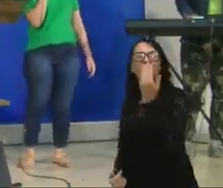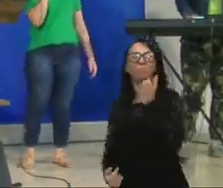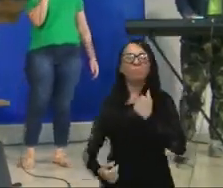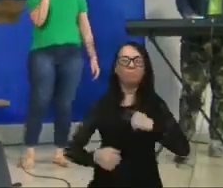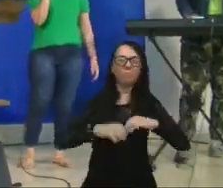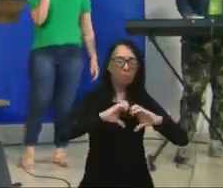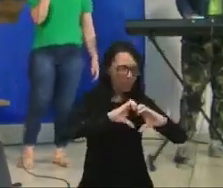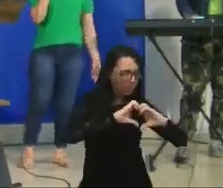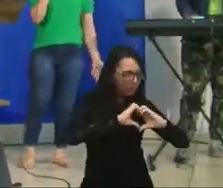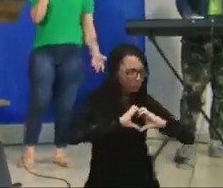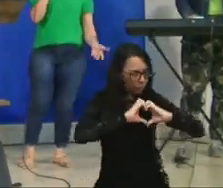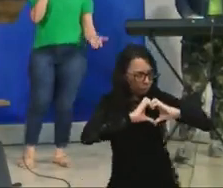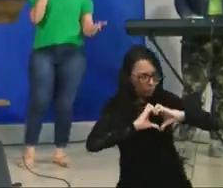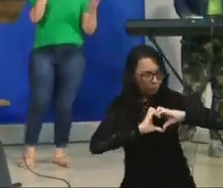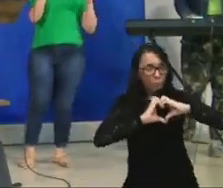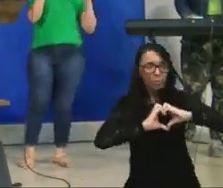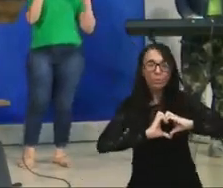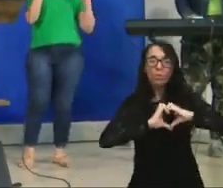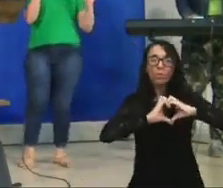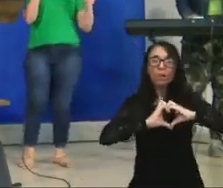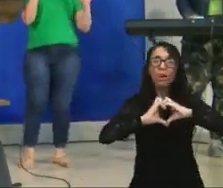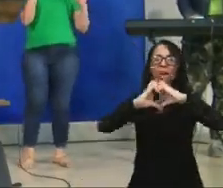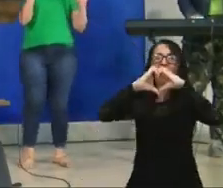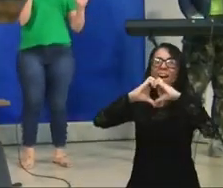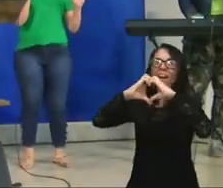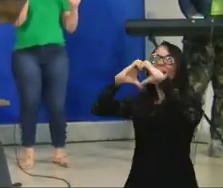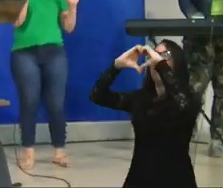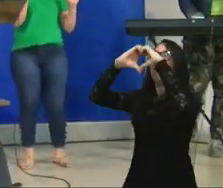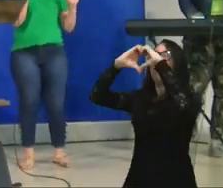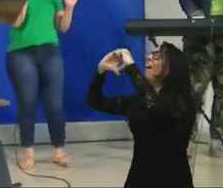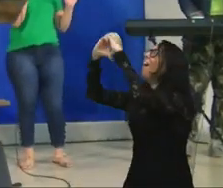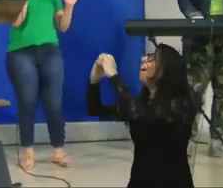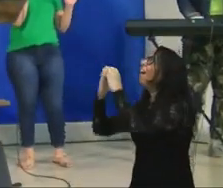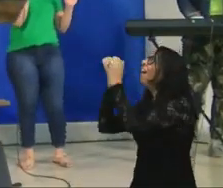Vem dar a Ele o teu